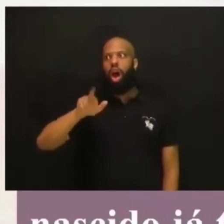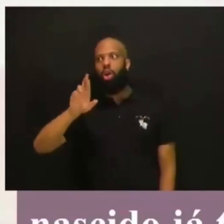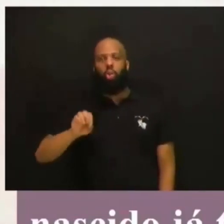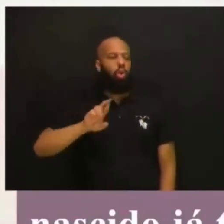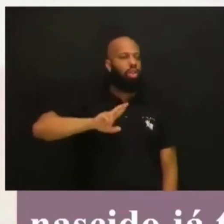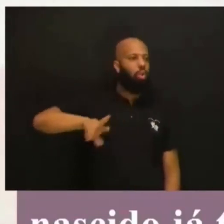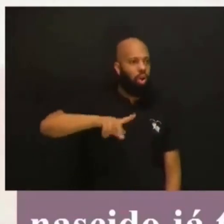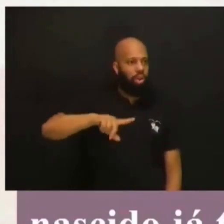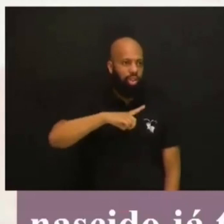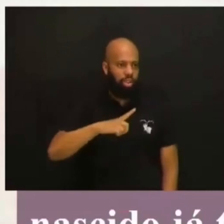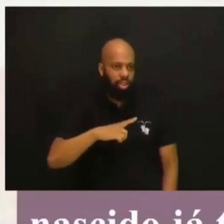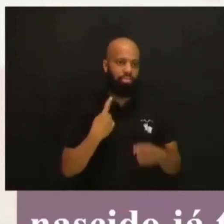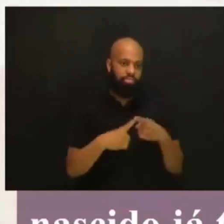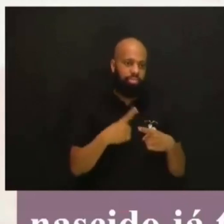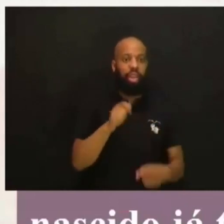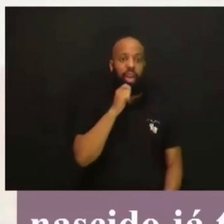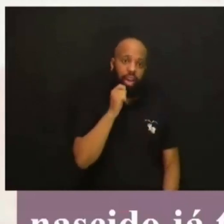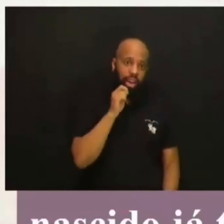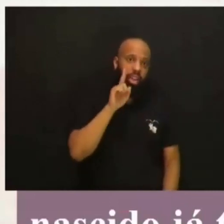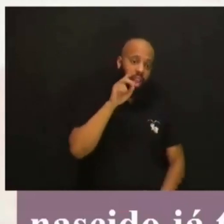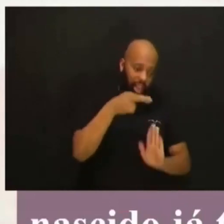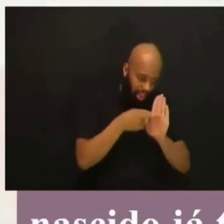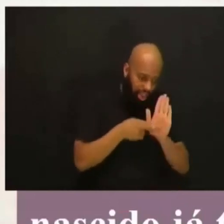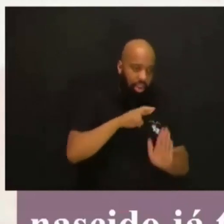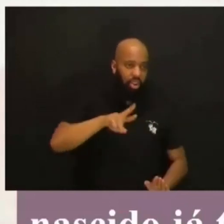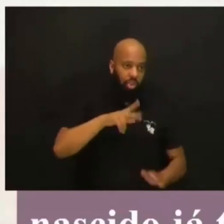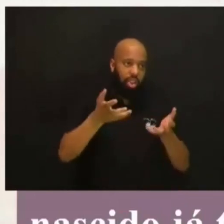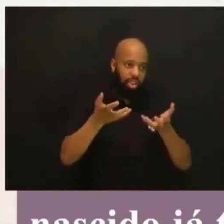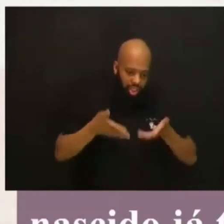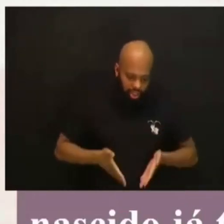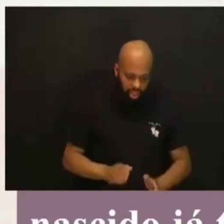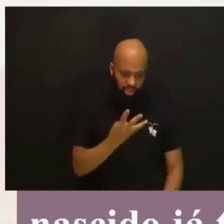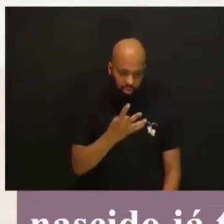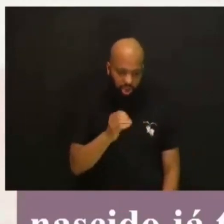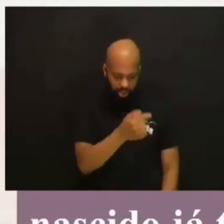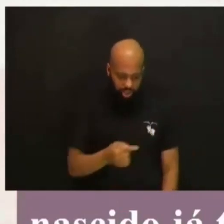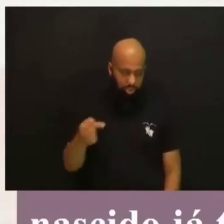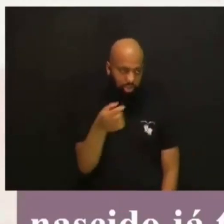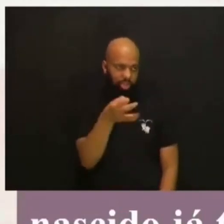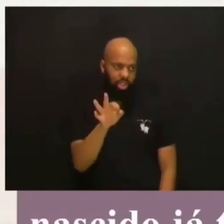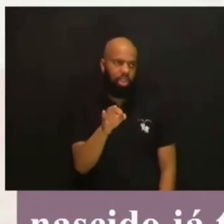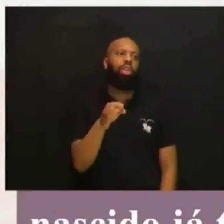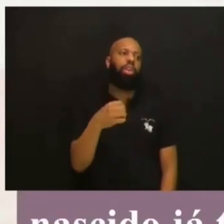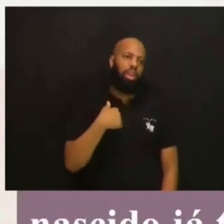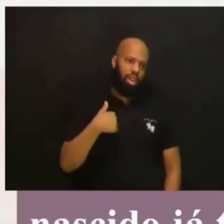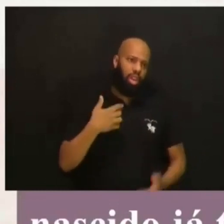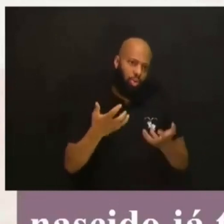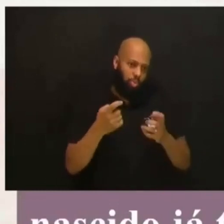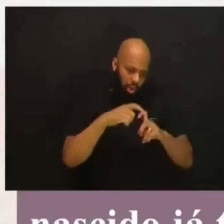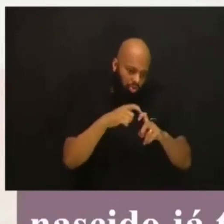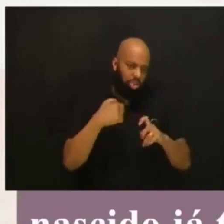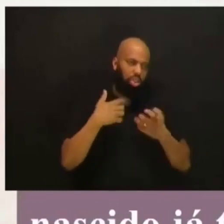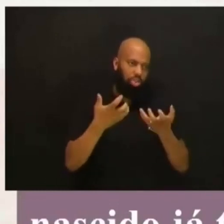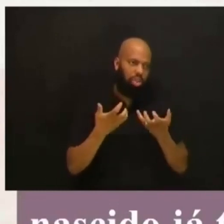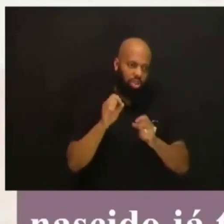medicina. Claro que ainda é uma exceção. Nós queremos que os bebês nasçam lá com 40 semanas, naturalmente, né? Eu, enquanto obstetra, minha alegria é